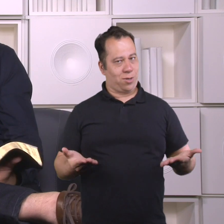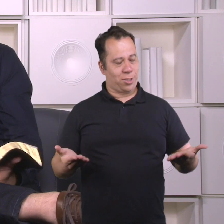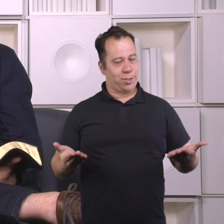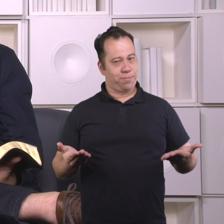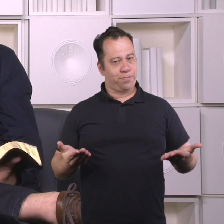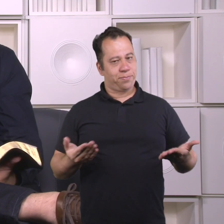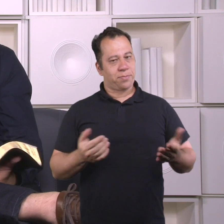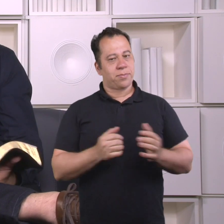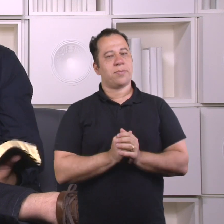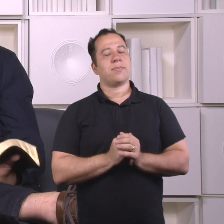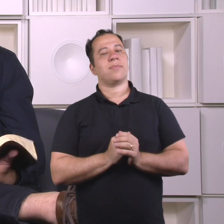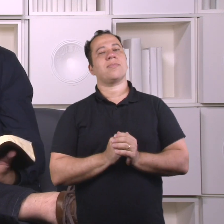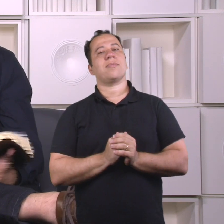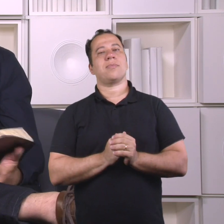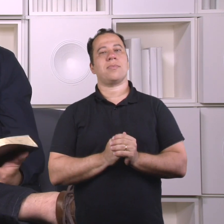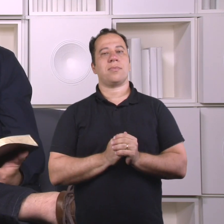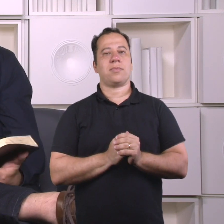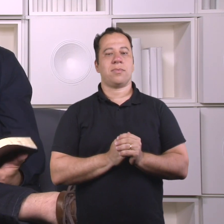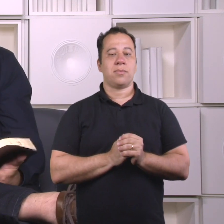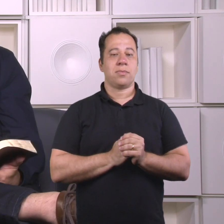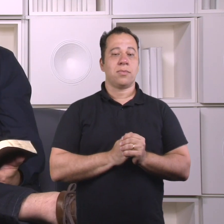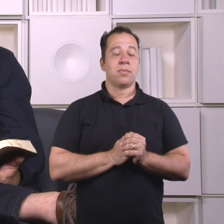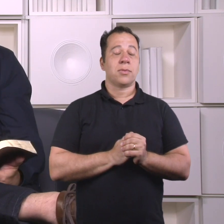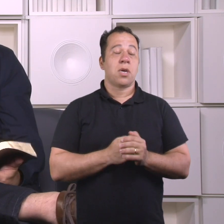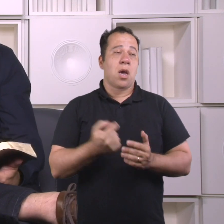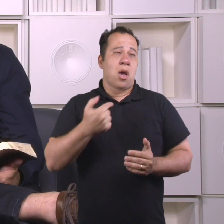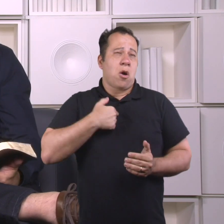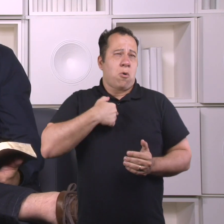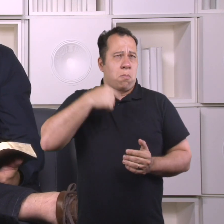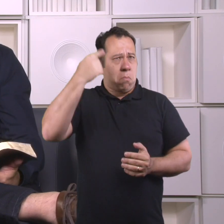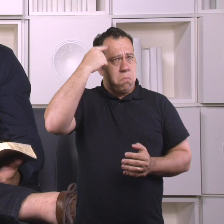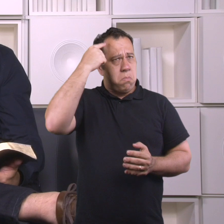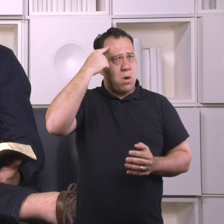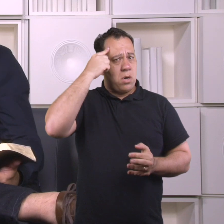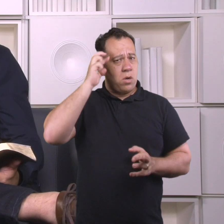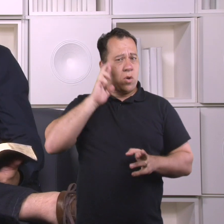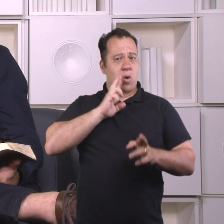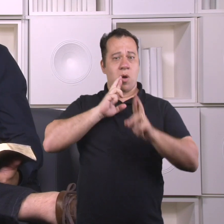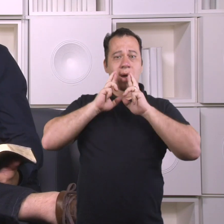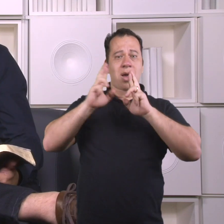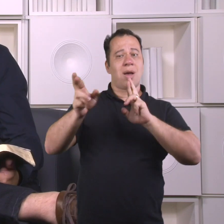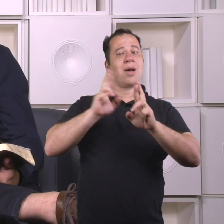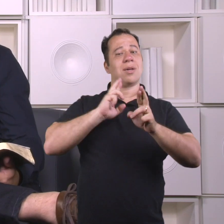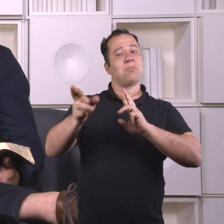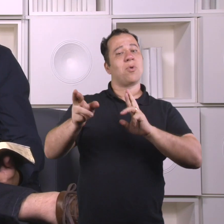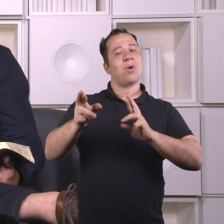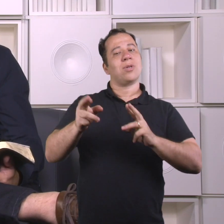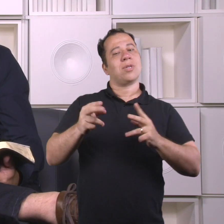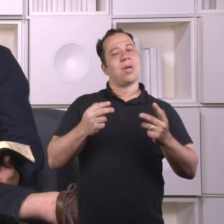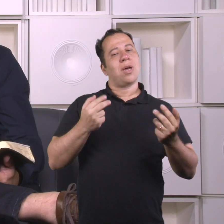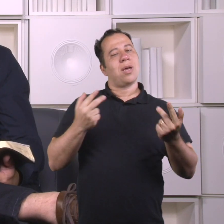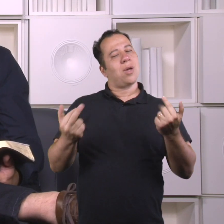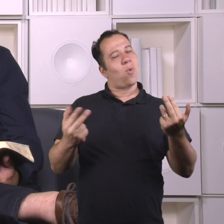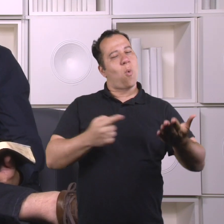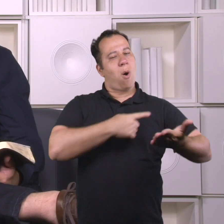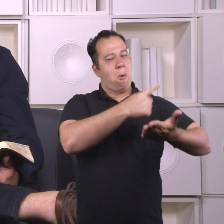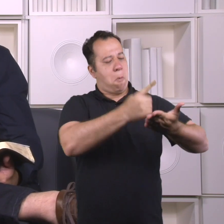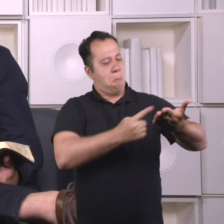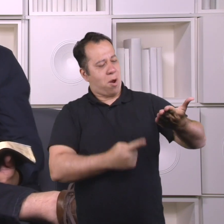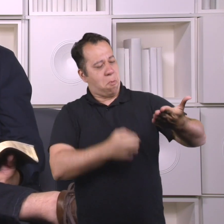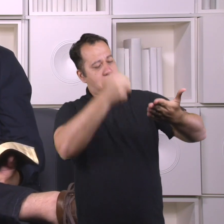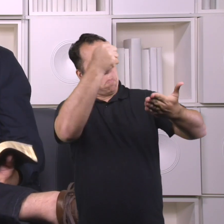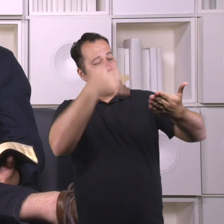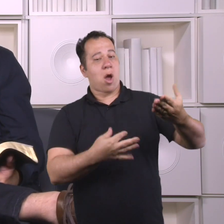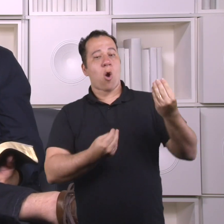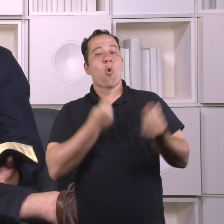isso, a resposta a essa pergunta, de o Manual de Finanças de Jesus. O Manual de